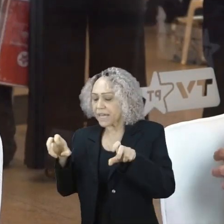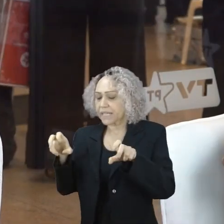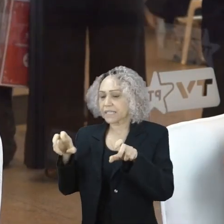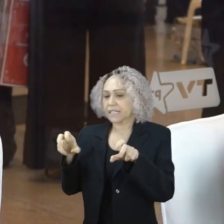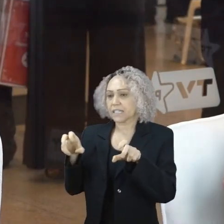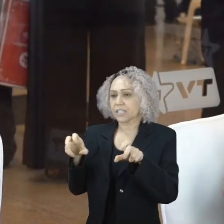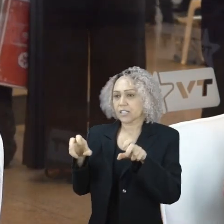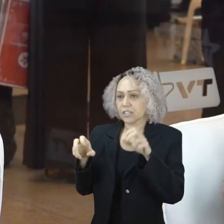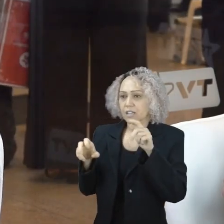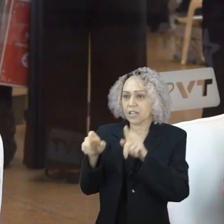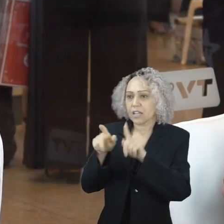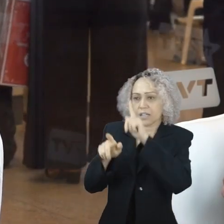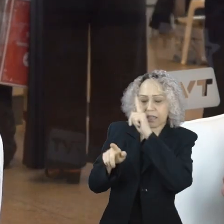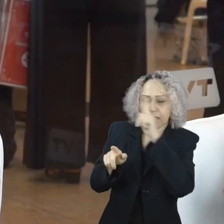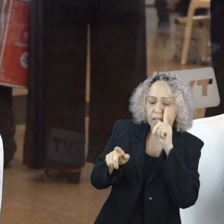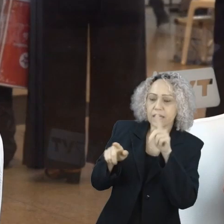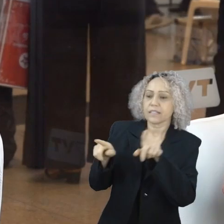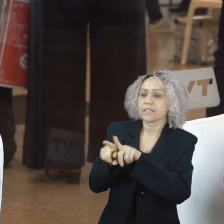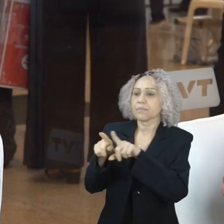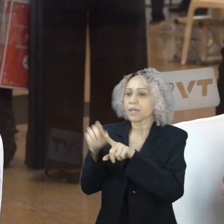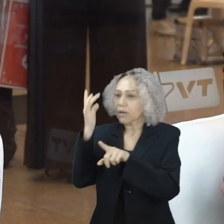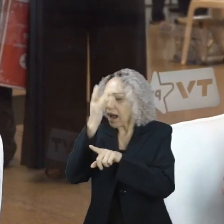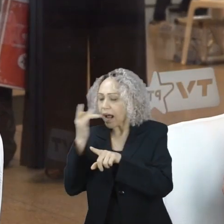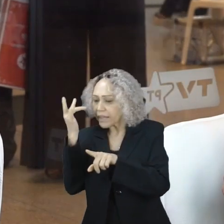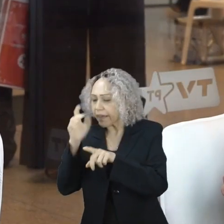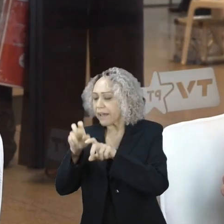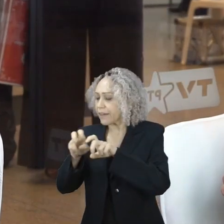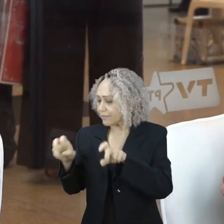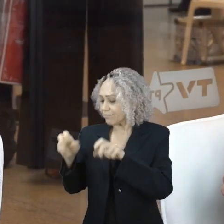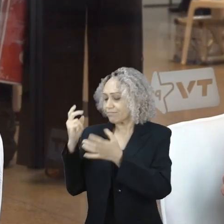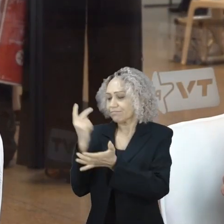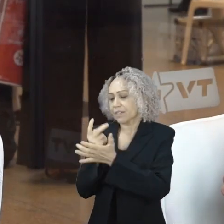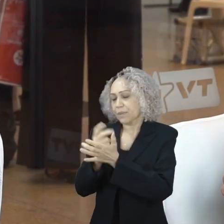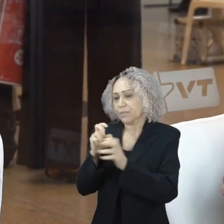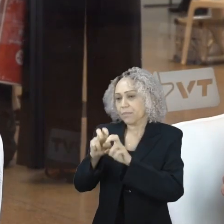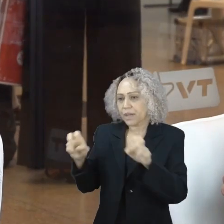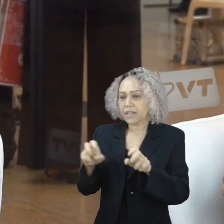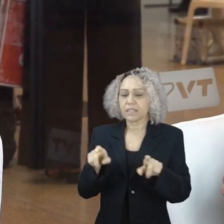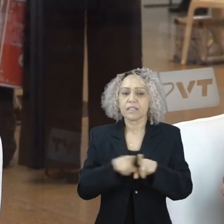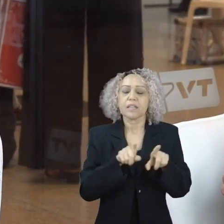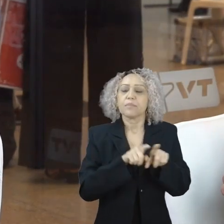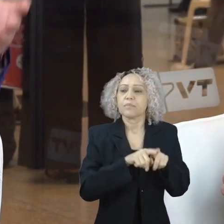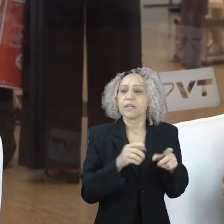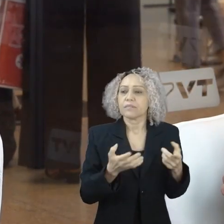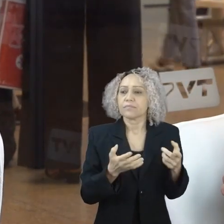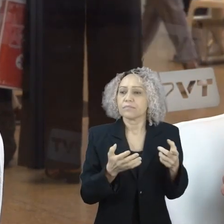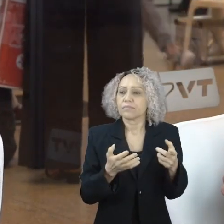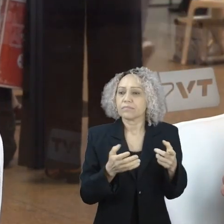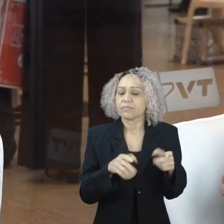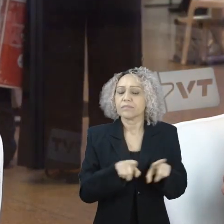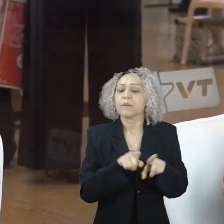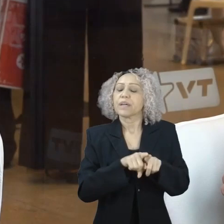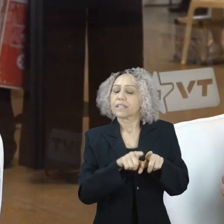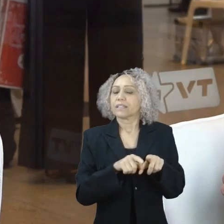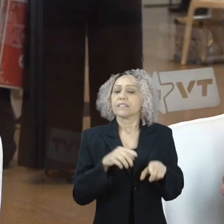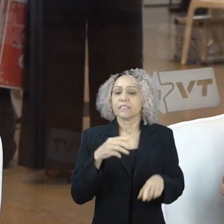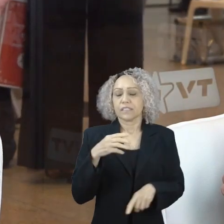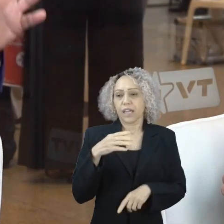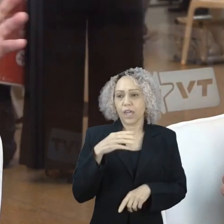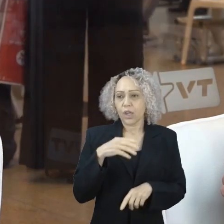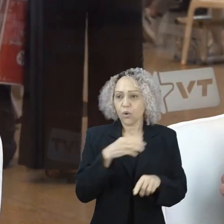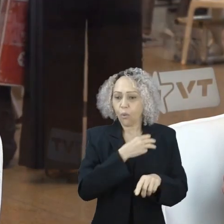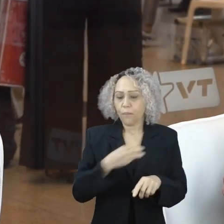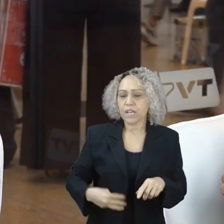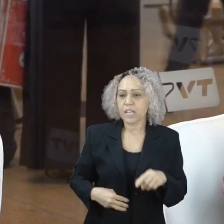Gleisi com o Paulo Pimenta, o nosso ministro da educação, da comunicação. Então, e